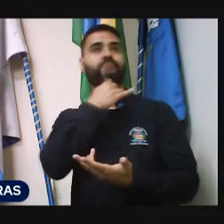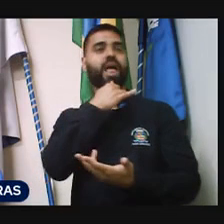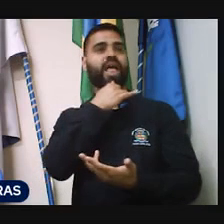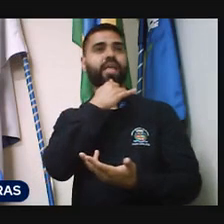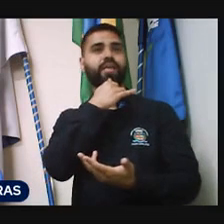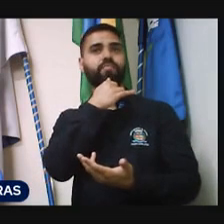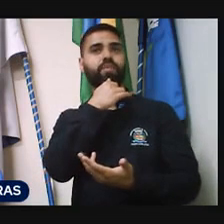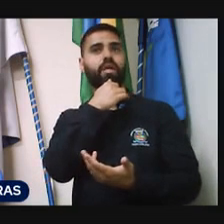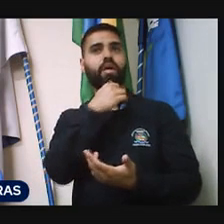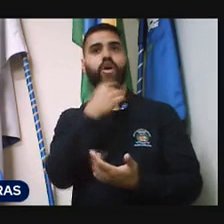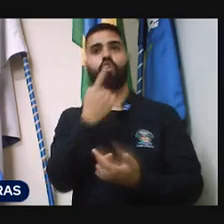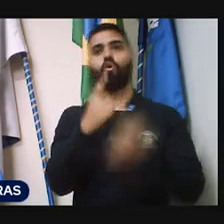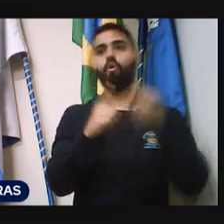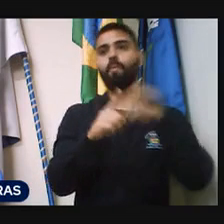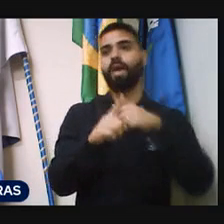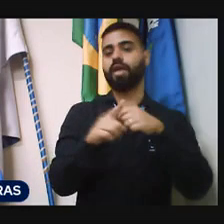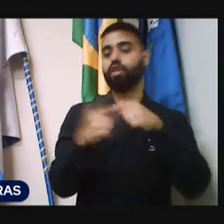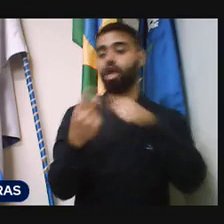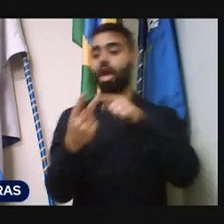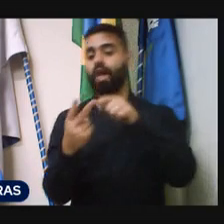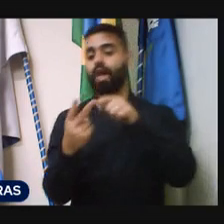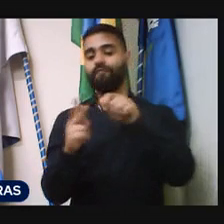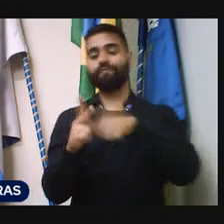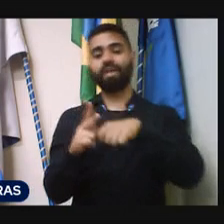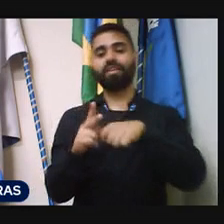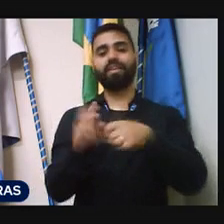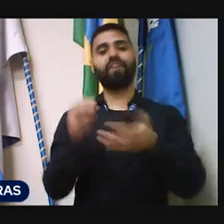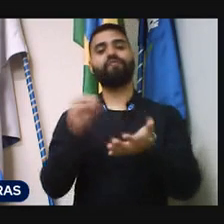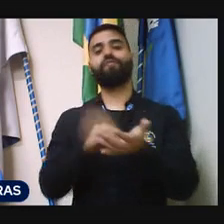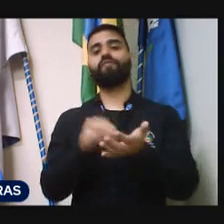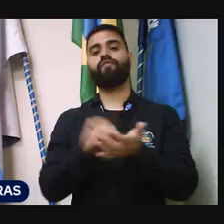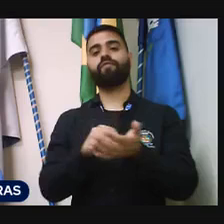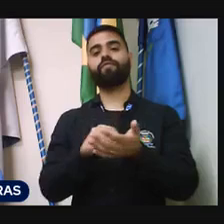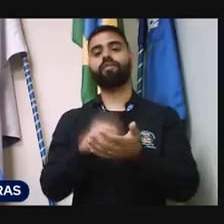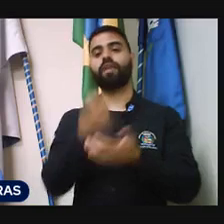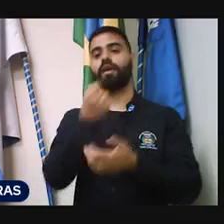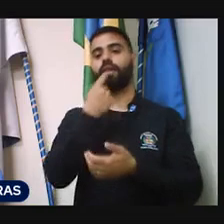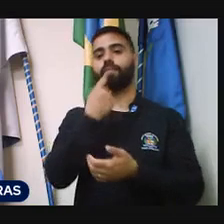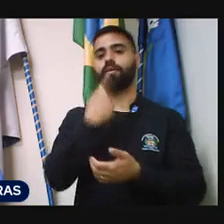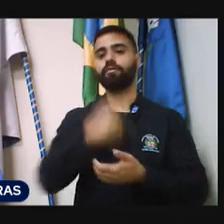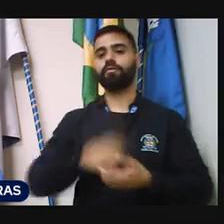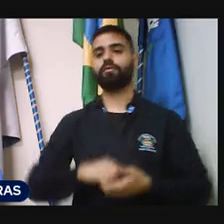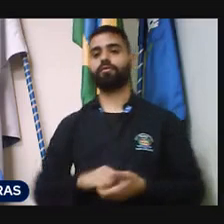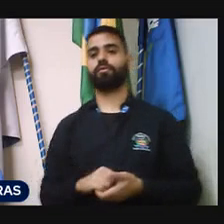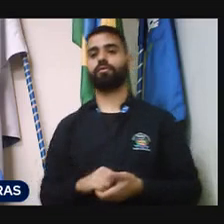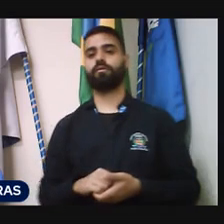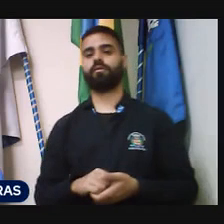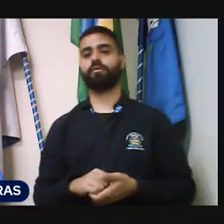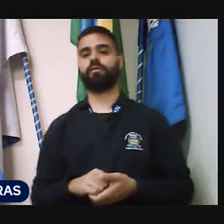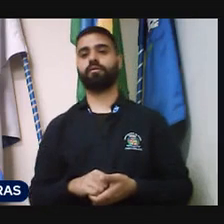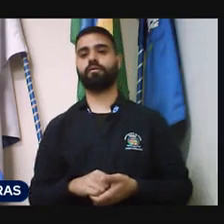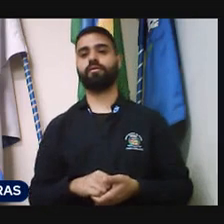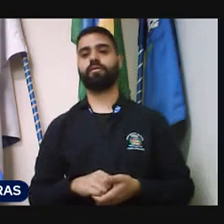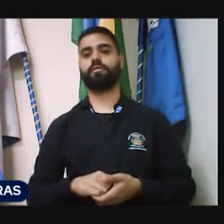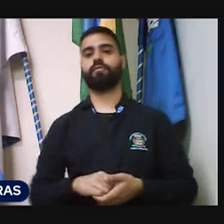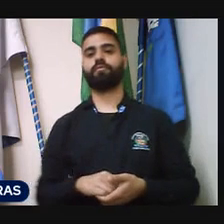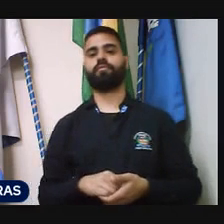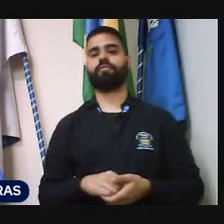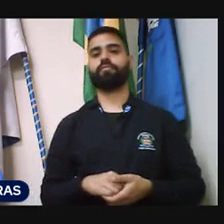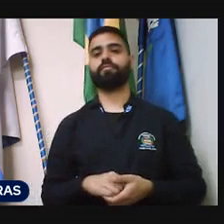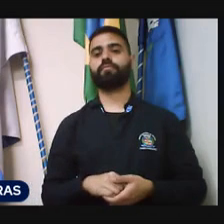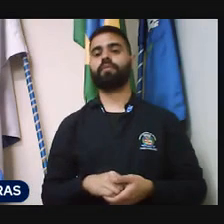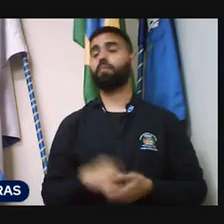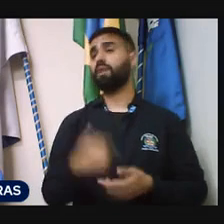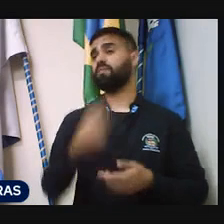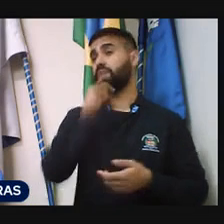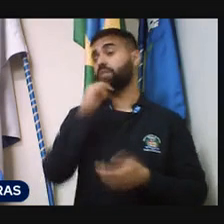no meio do caminho e colocar medicamento e como todo mundo sabe a realidade do mercado era absurda nós vamos plantar os medicamentos mas